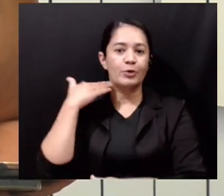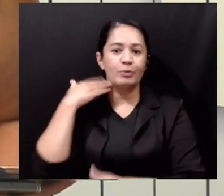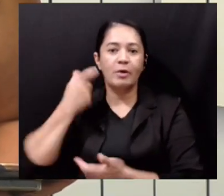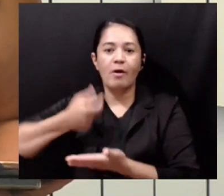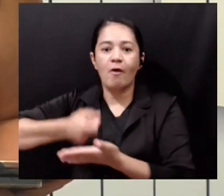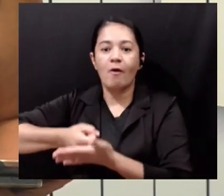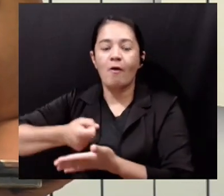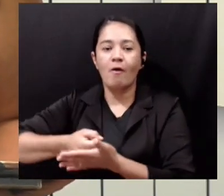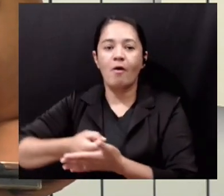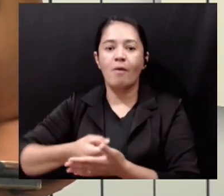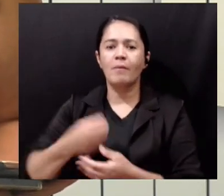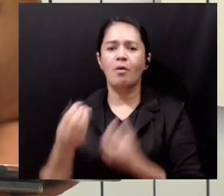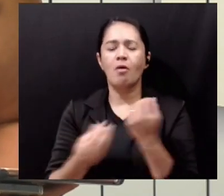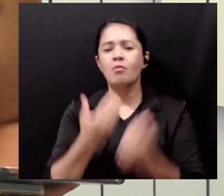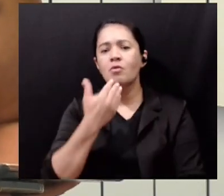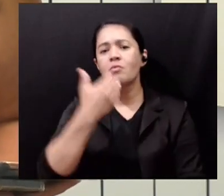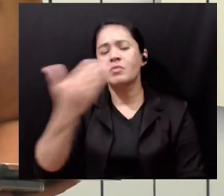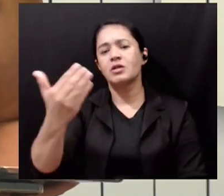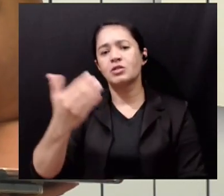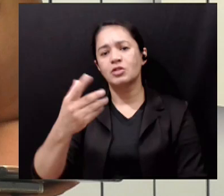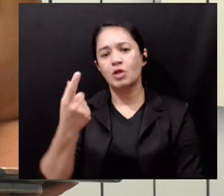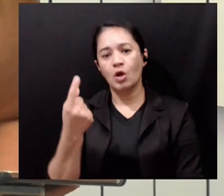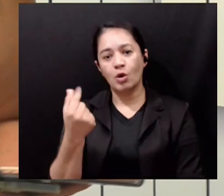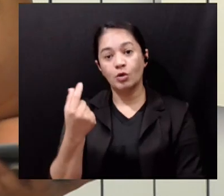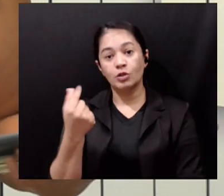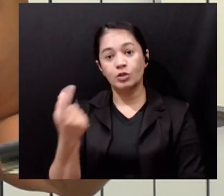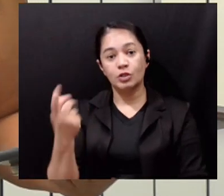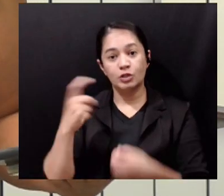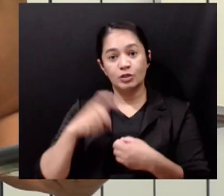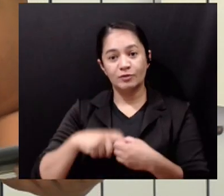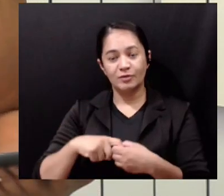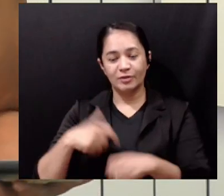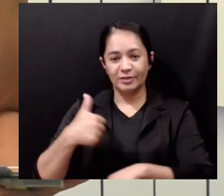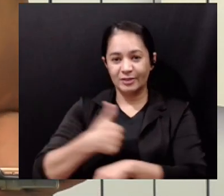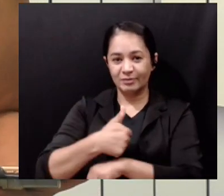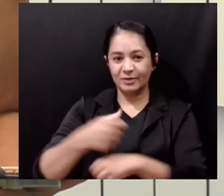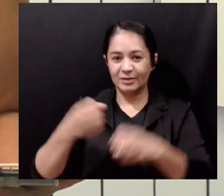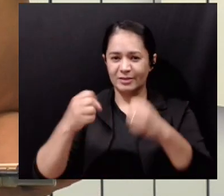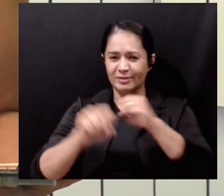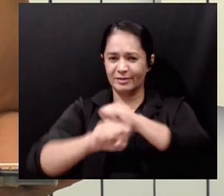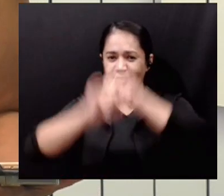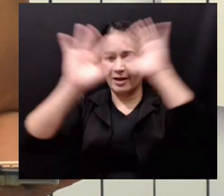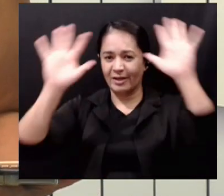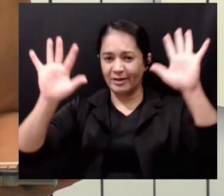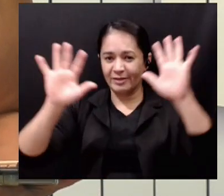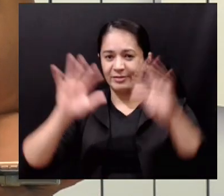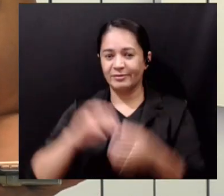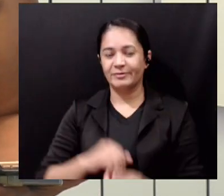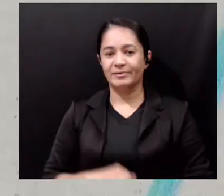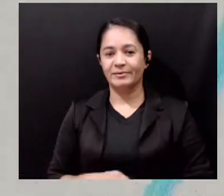de volta. O especialista esclarece tudo no quadro Na Ponta do Lápis.